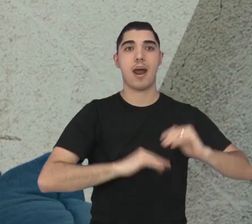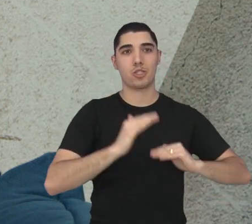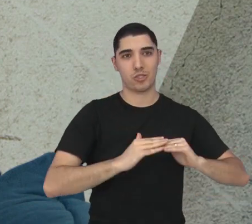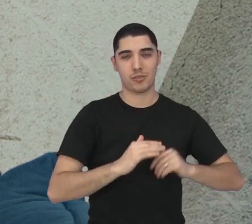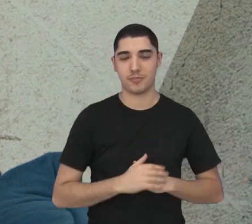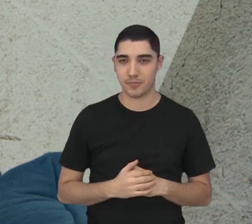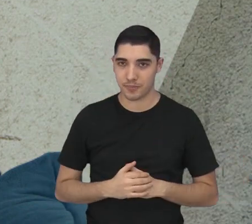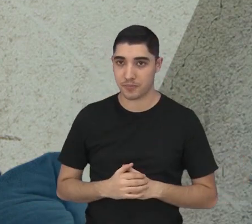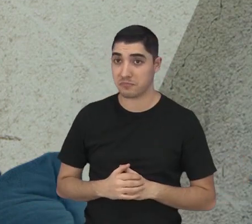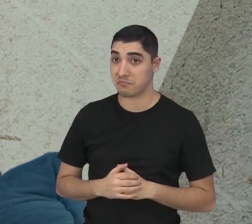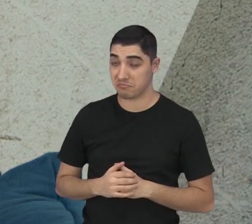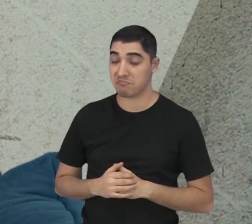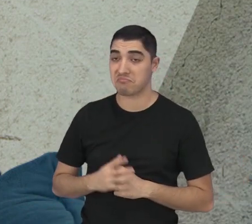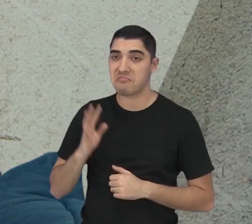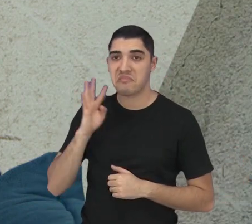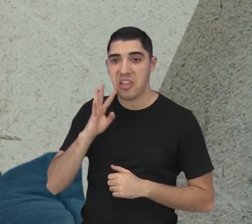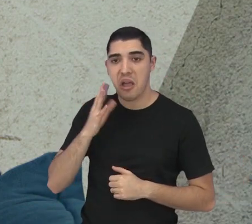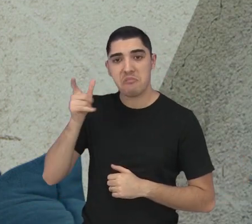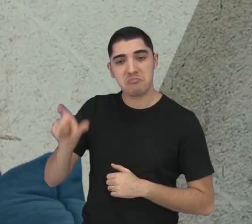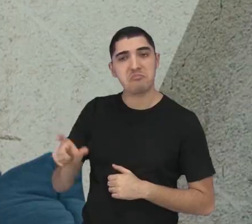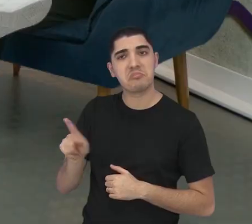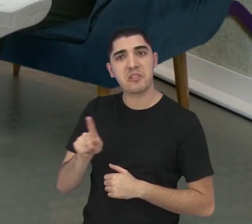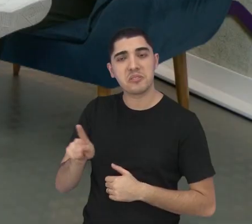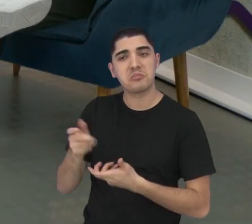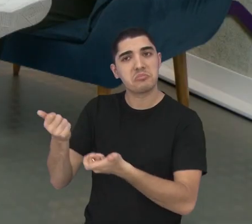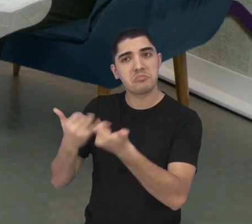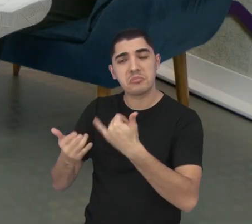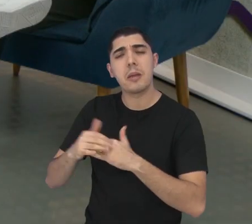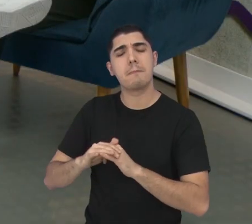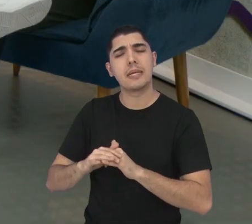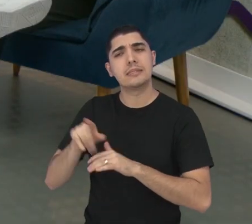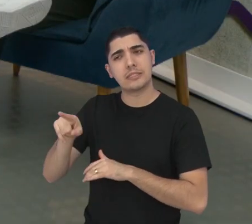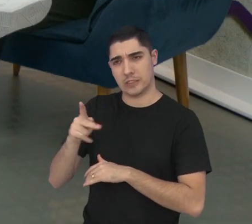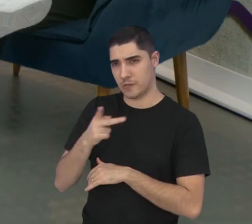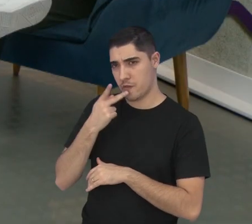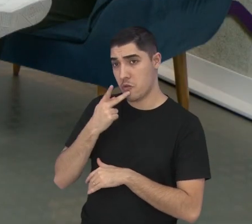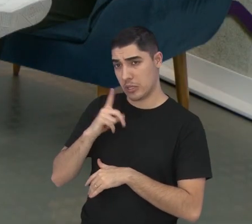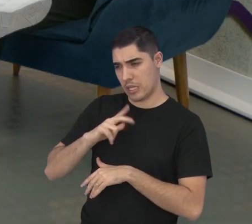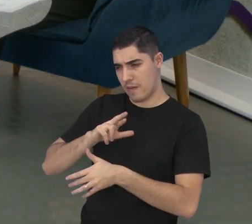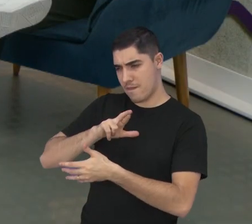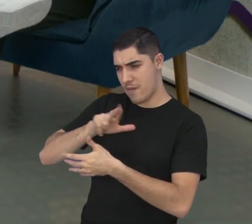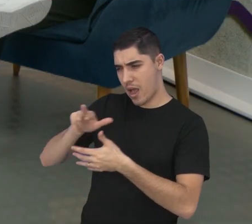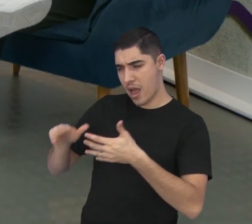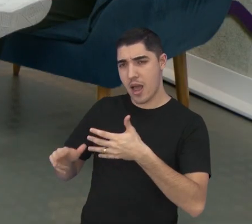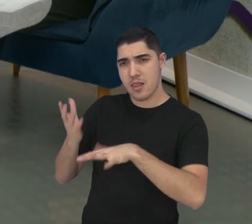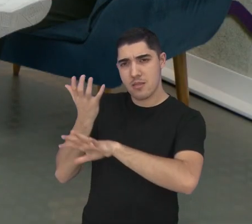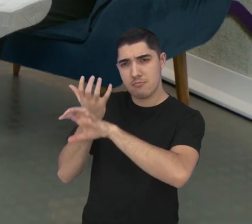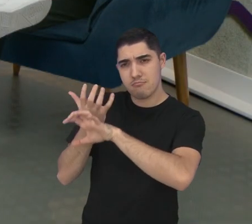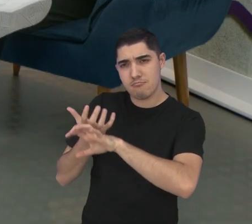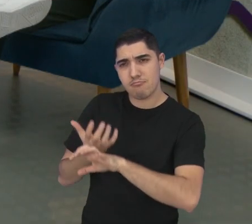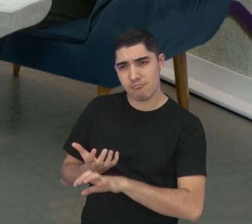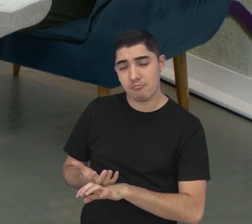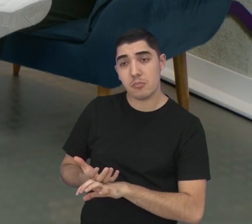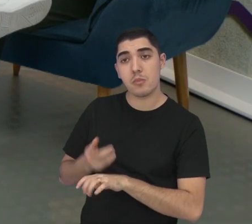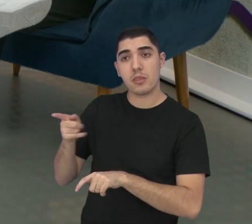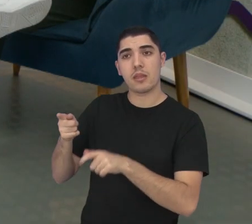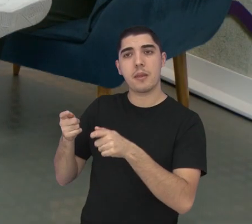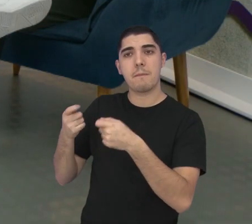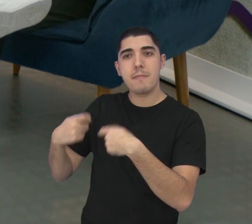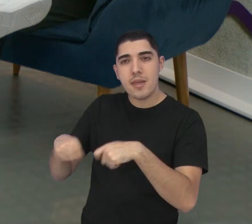a sua prática de estágio. Bem legal, né, professora? Mas, como você disse, né, são várias as disciplinas que